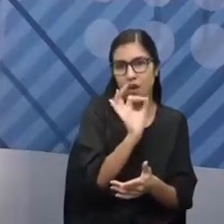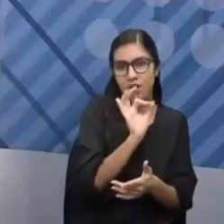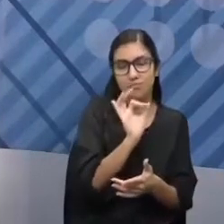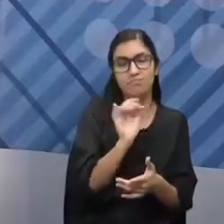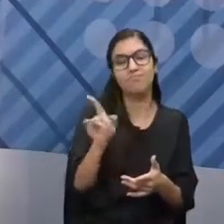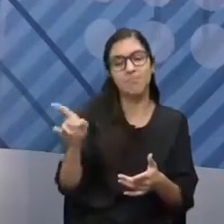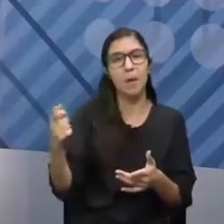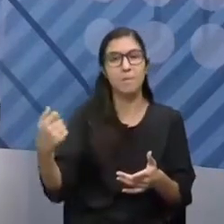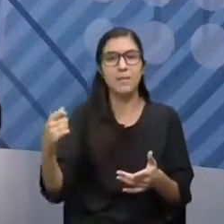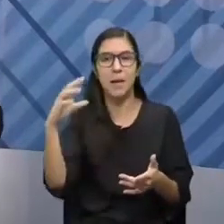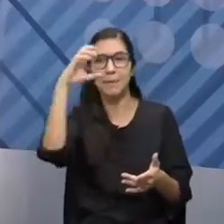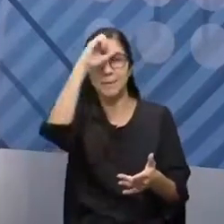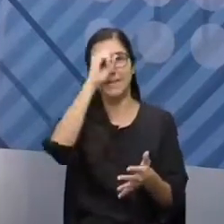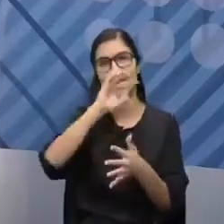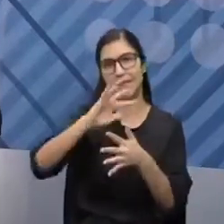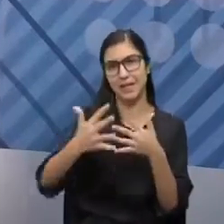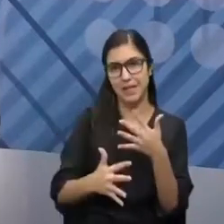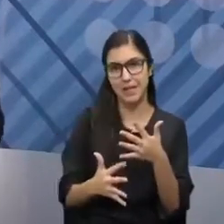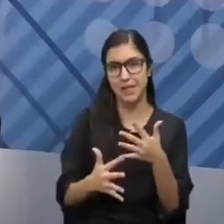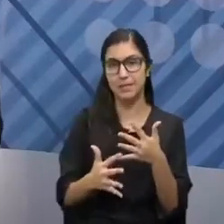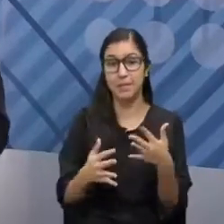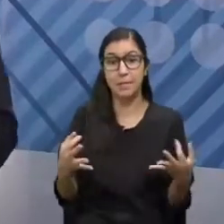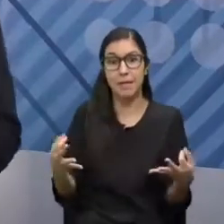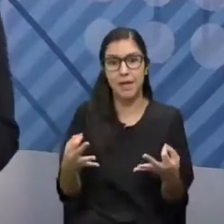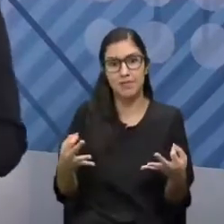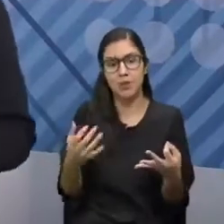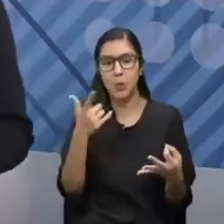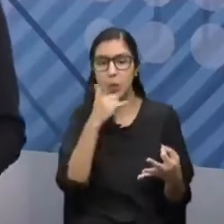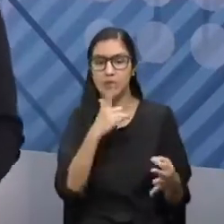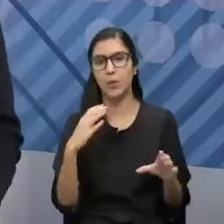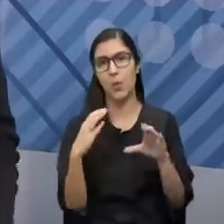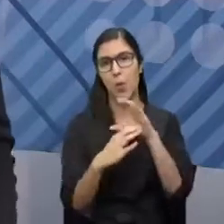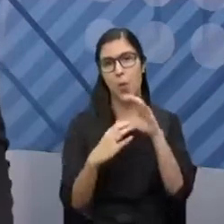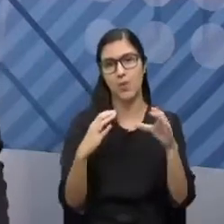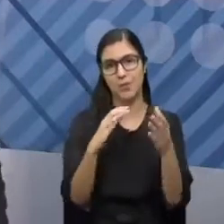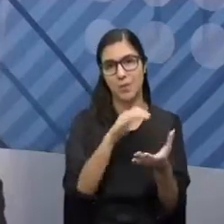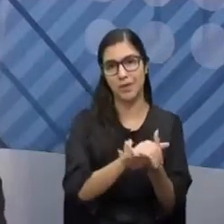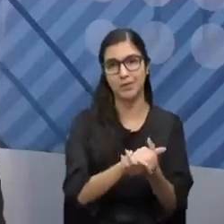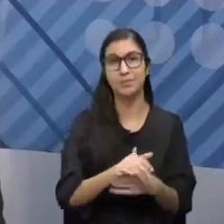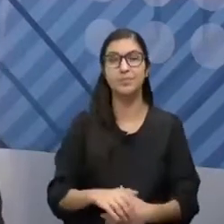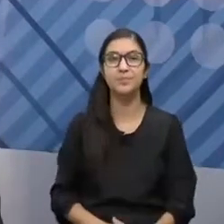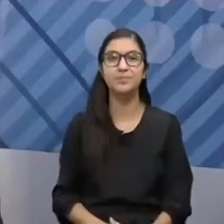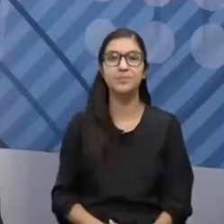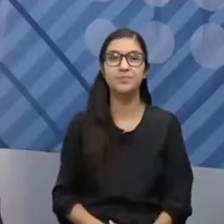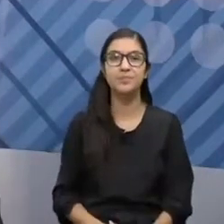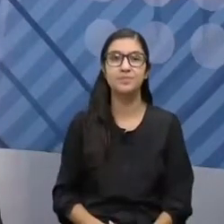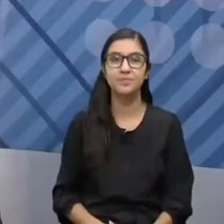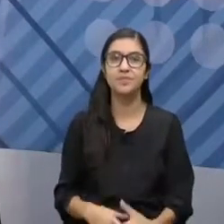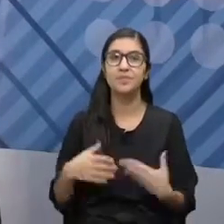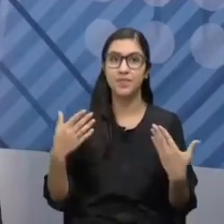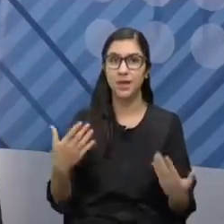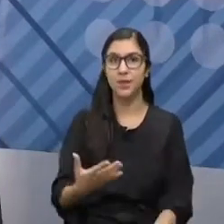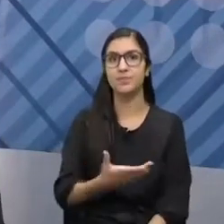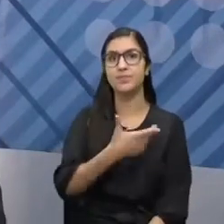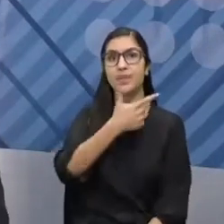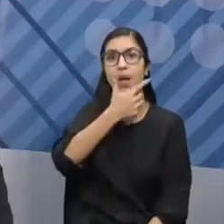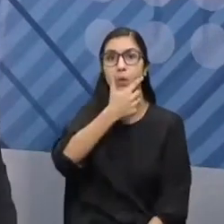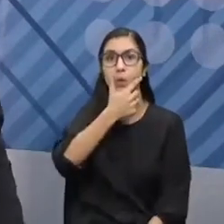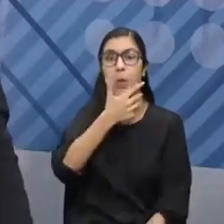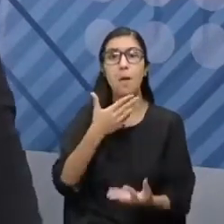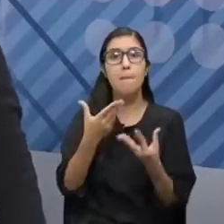ela precisava saber Libras com perfeição para se comunicar com o seu companheiro. Então, o Tadoma é